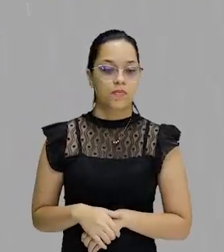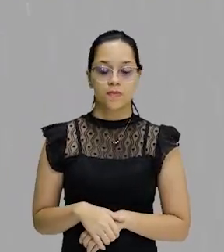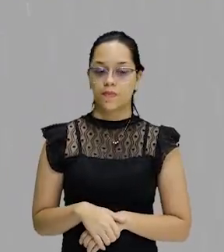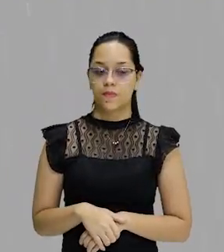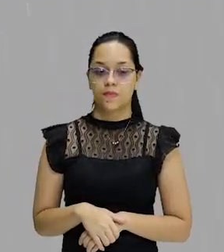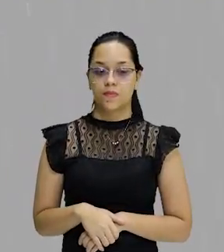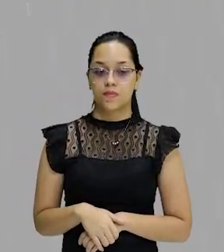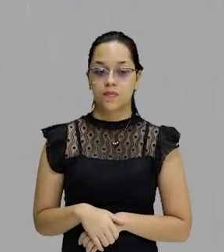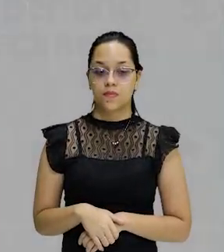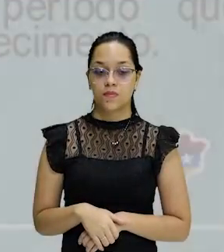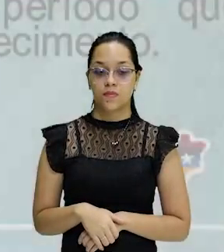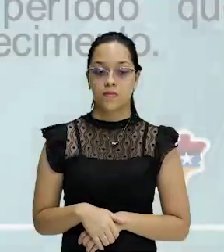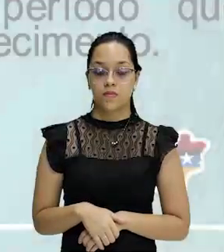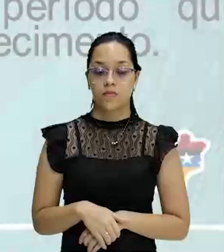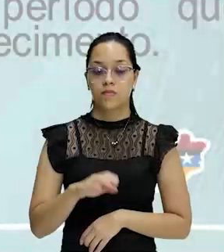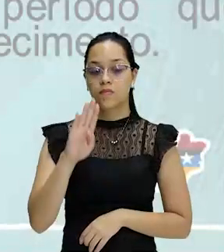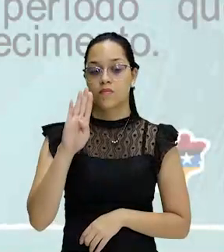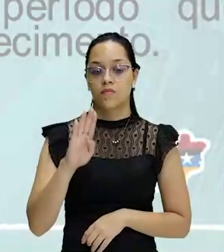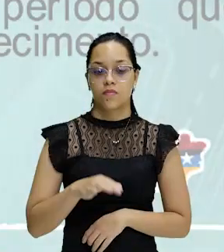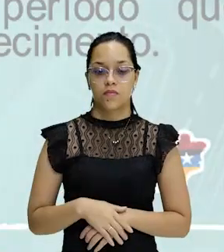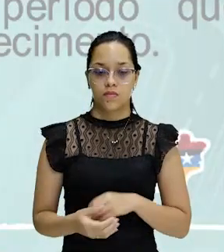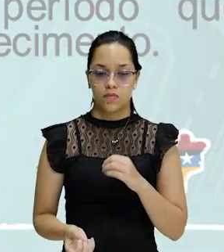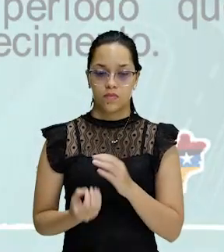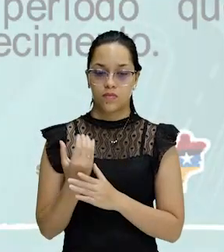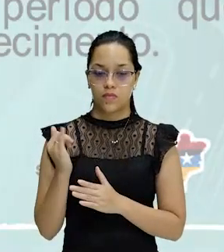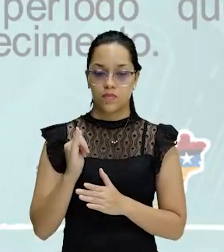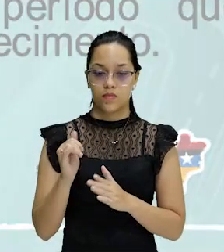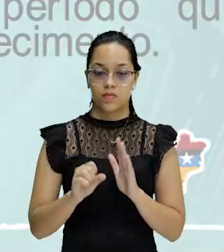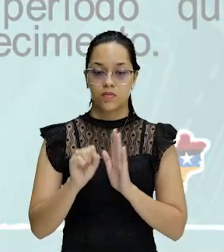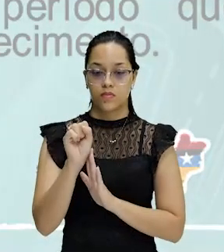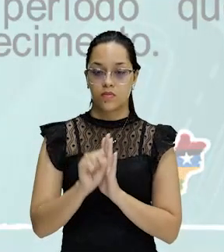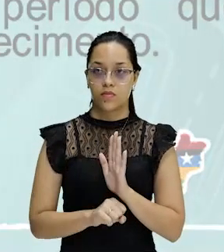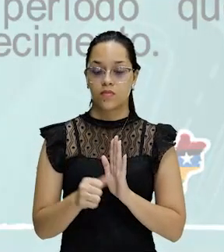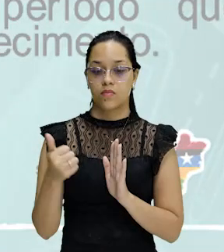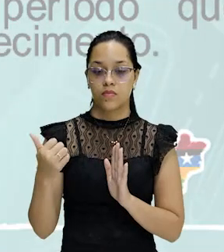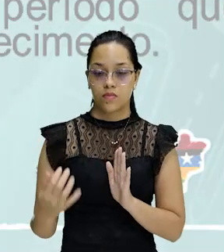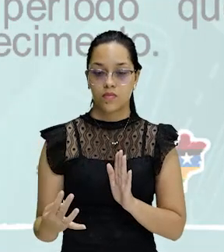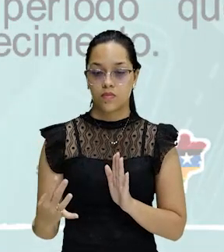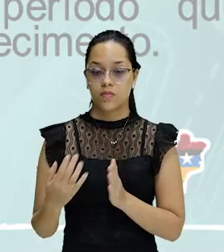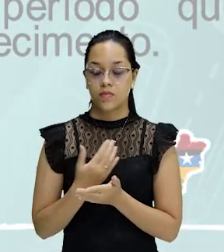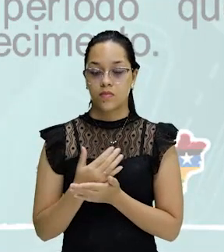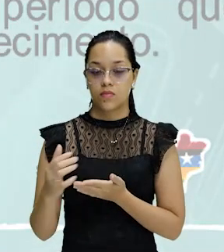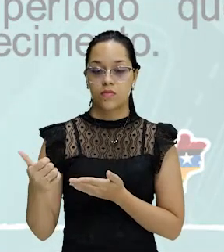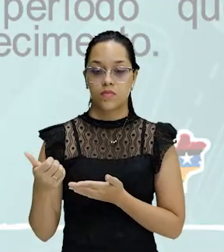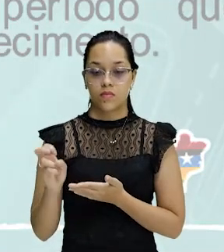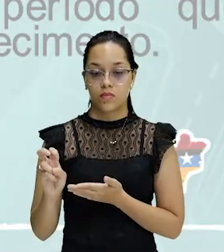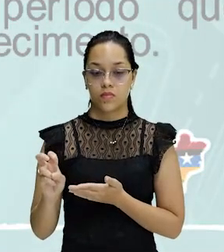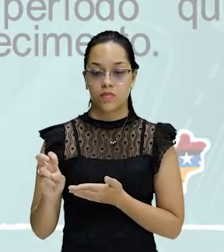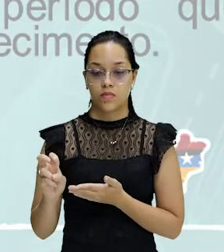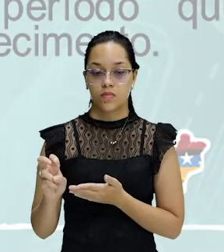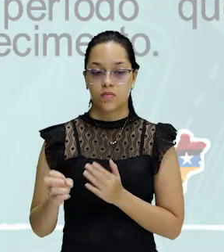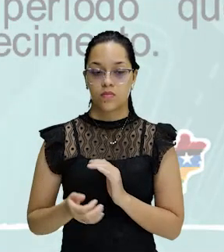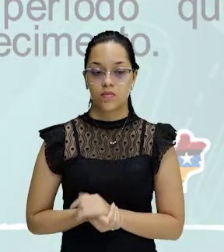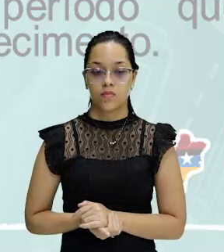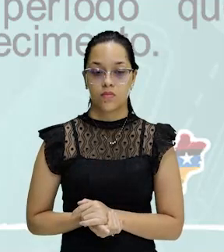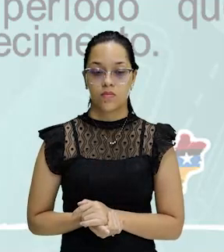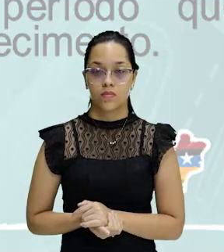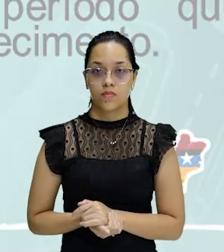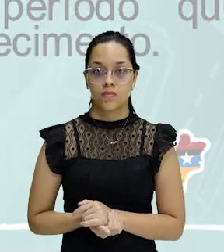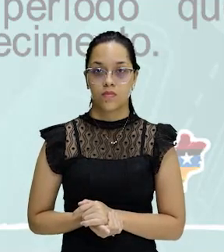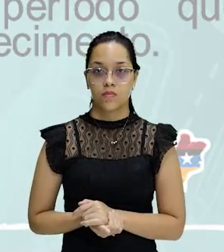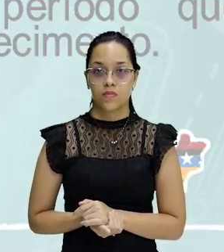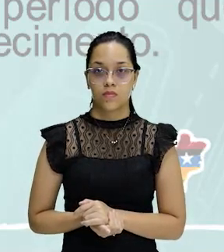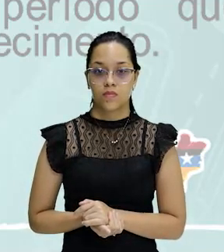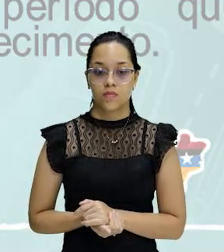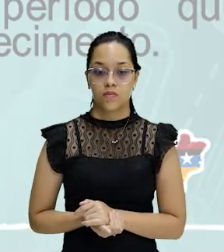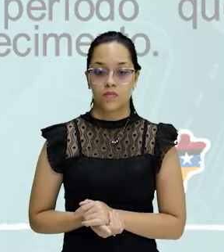renascentistas. Letra B. Surgiu na Península Itálica no final do século XIV e início do século XV. Foi marcado